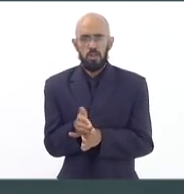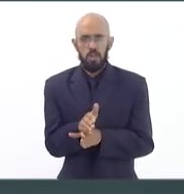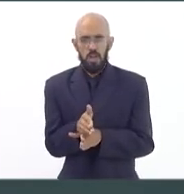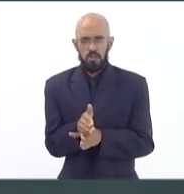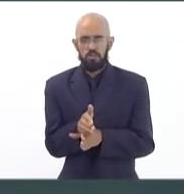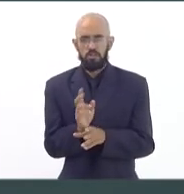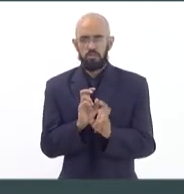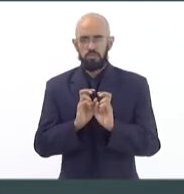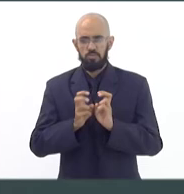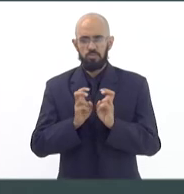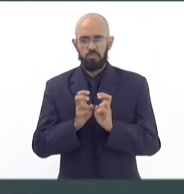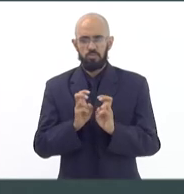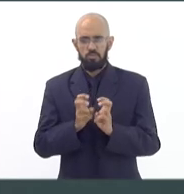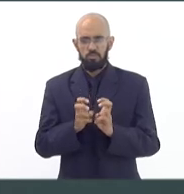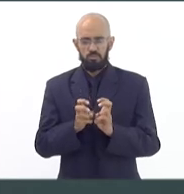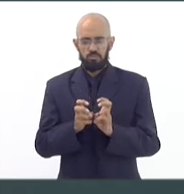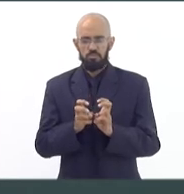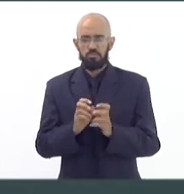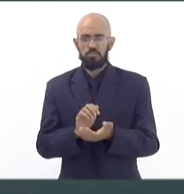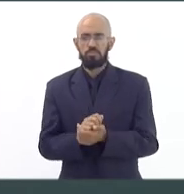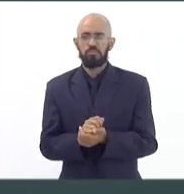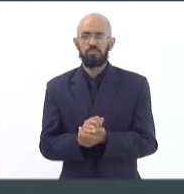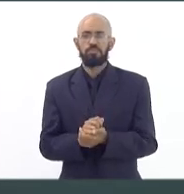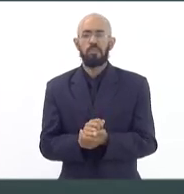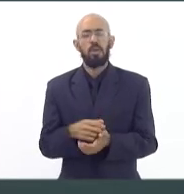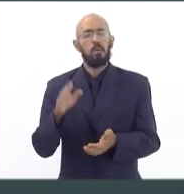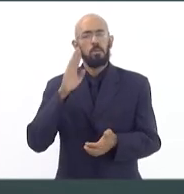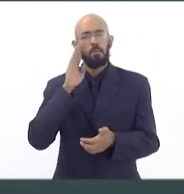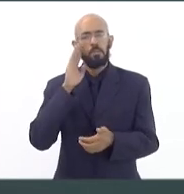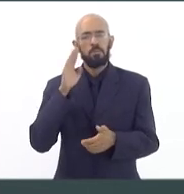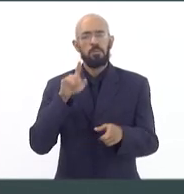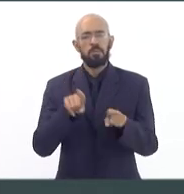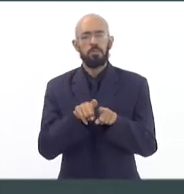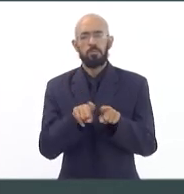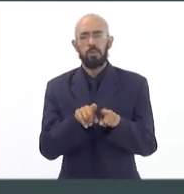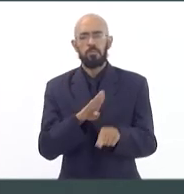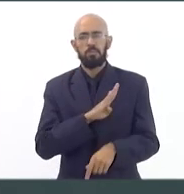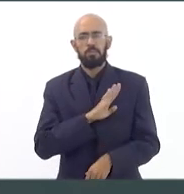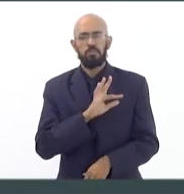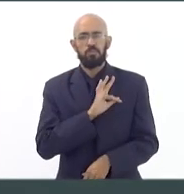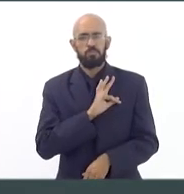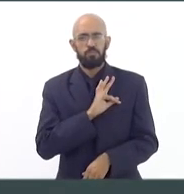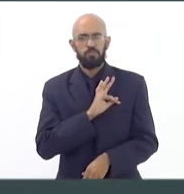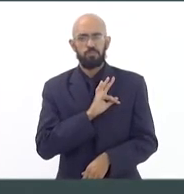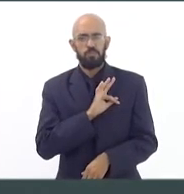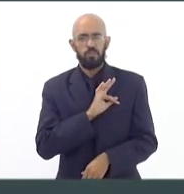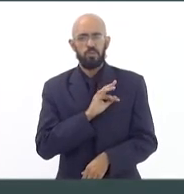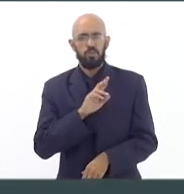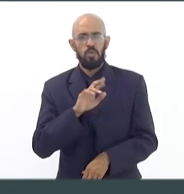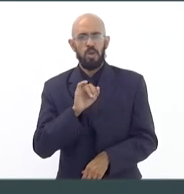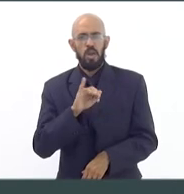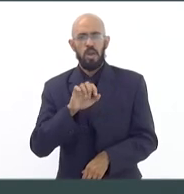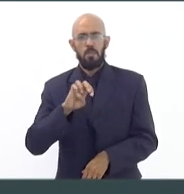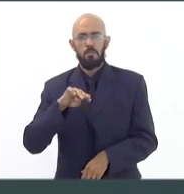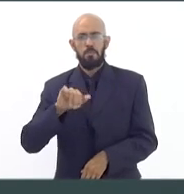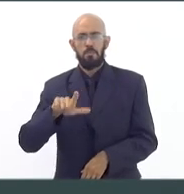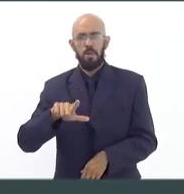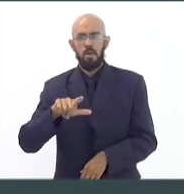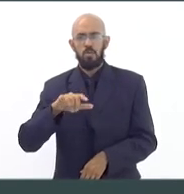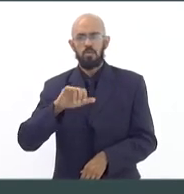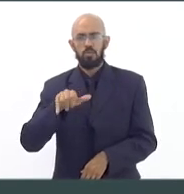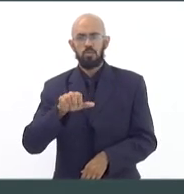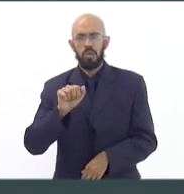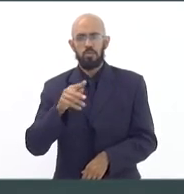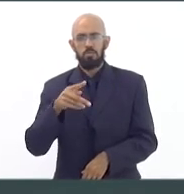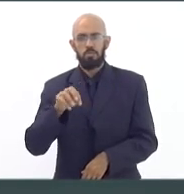férrea inclusive no trecho da Baixada Fluminense e do ramal Japeri eles vêm aterrando né uma